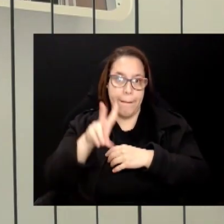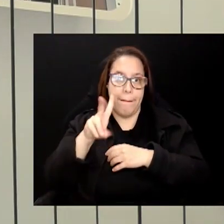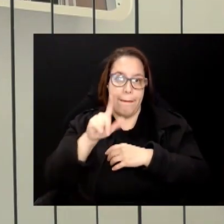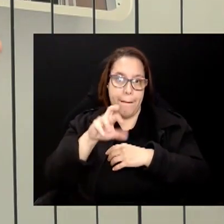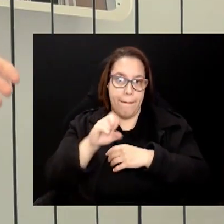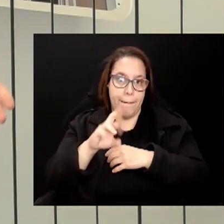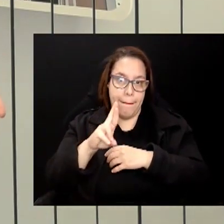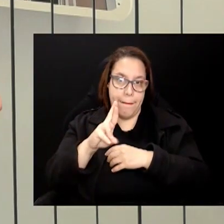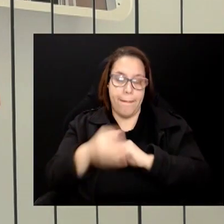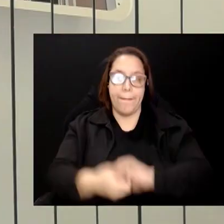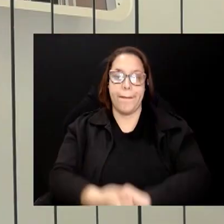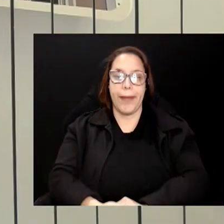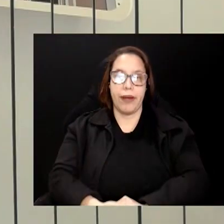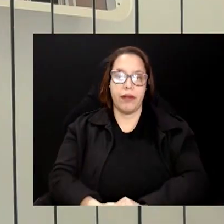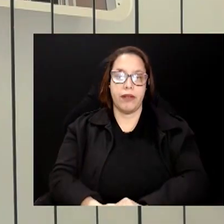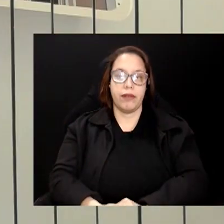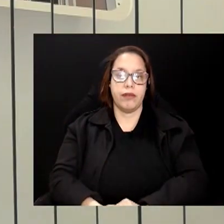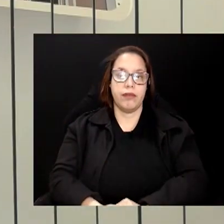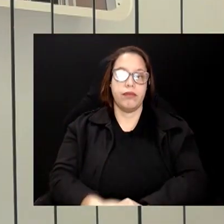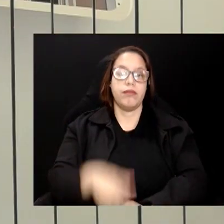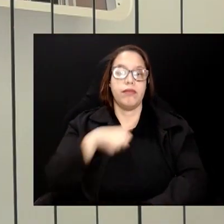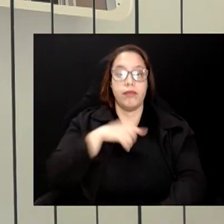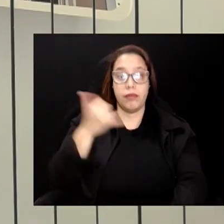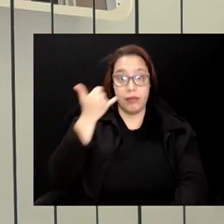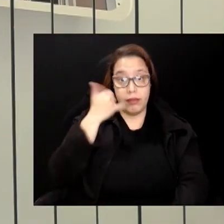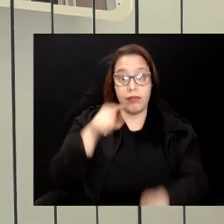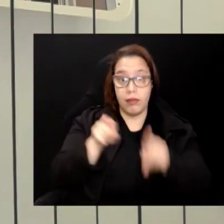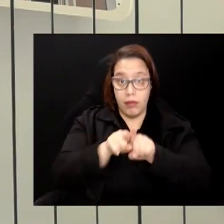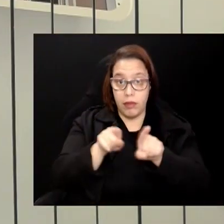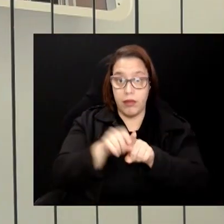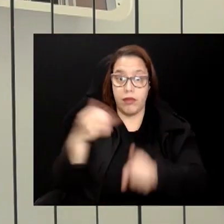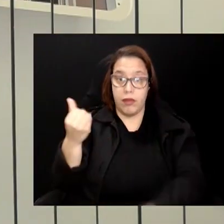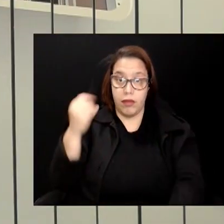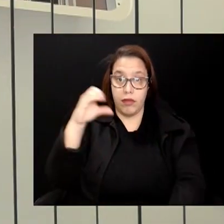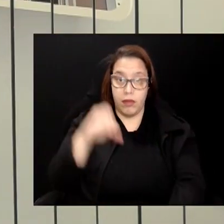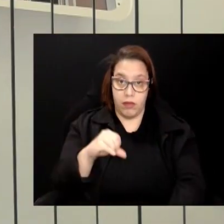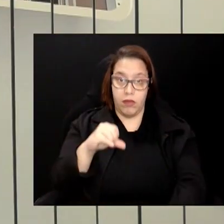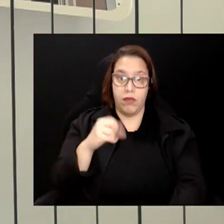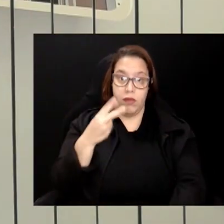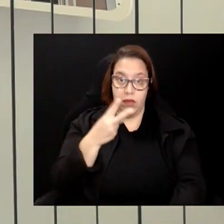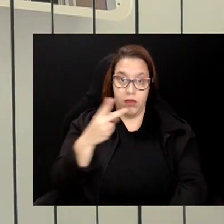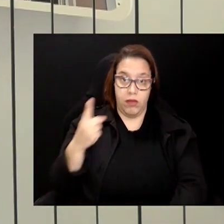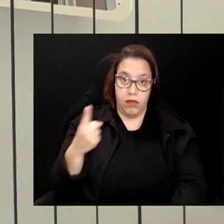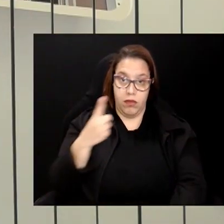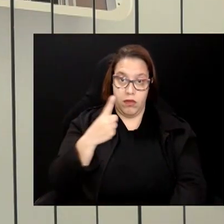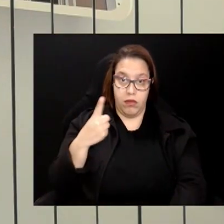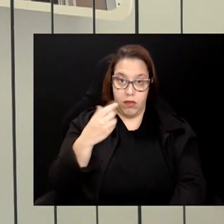anajulia.fontes@campinas.sp.gov.br e tem um telefone também, 19 DDD